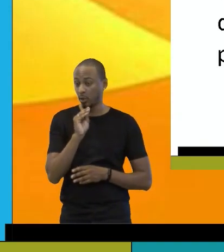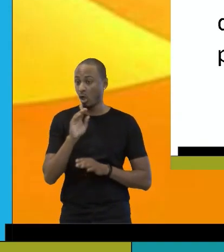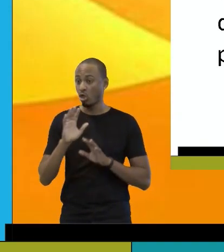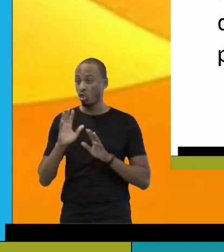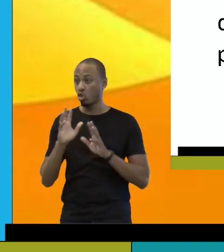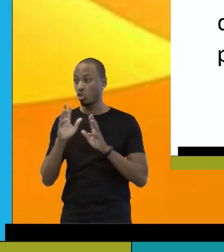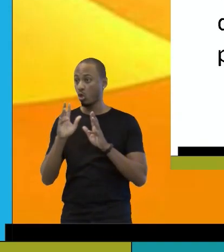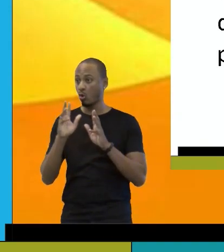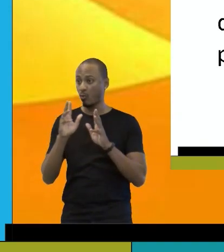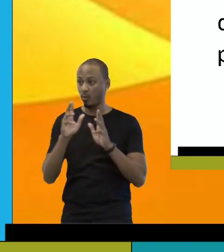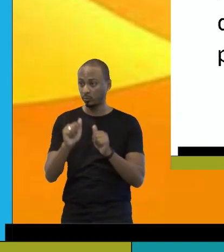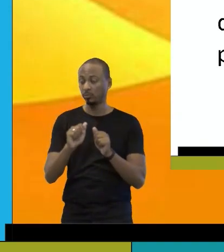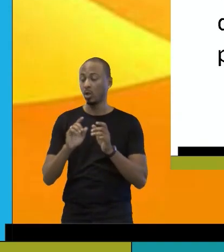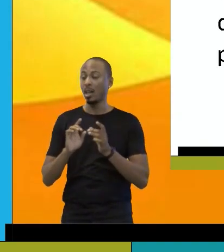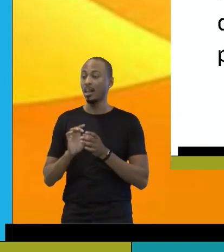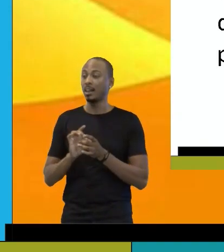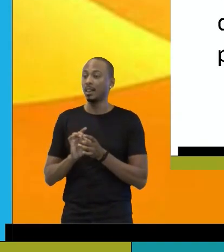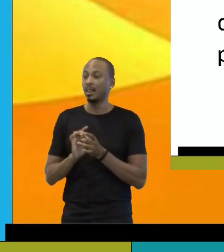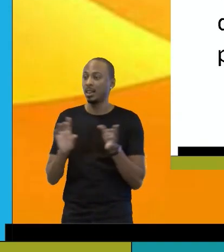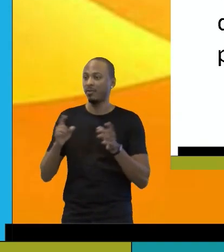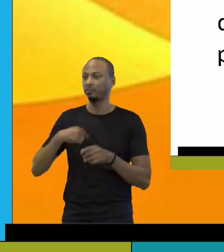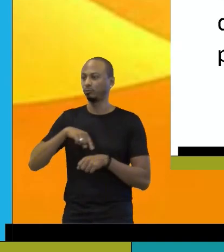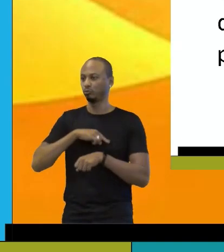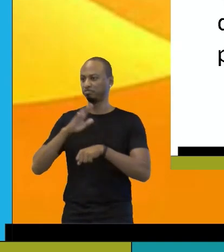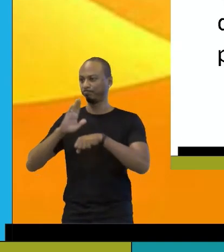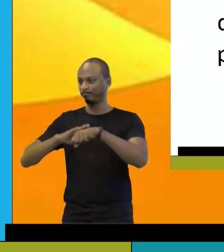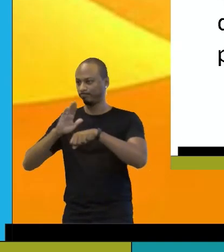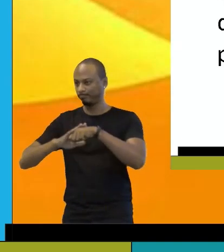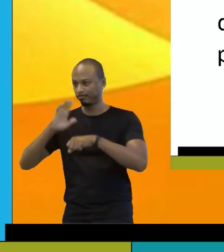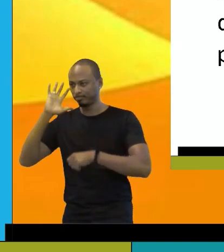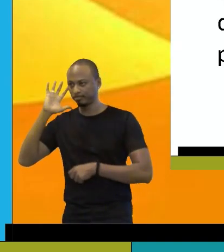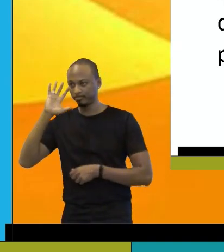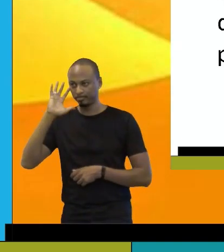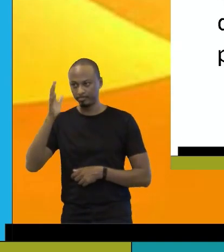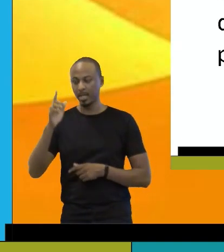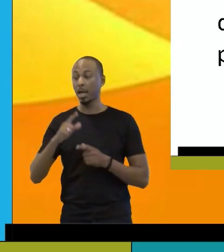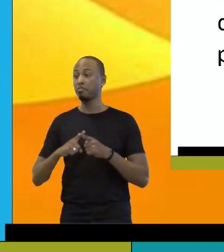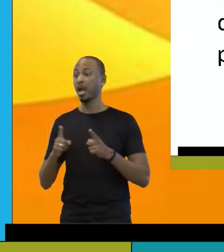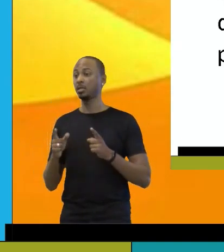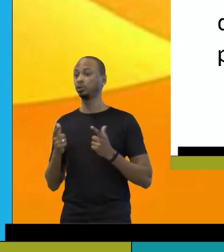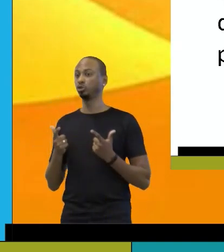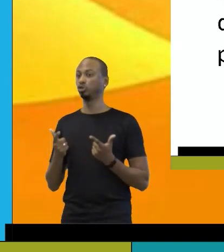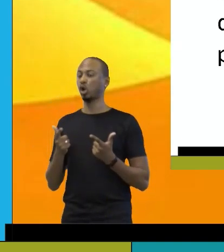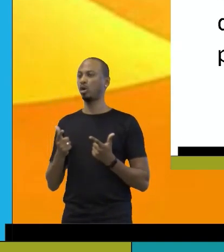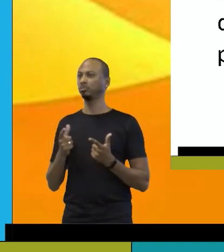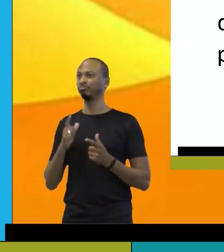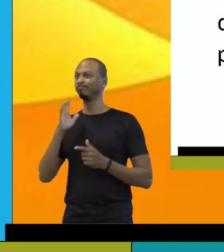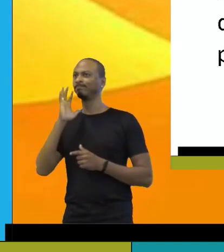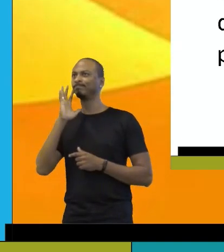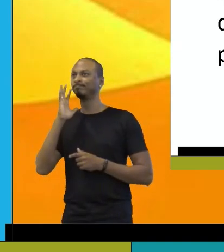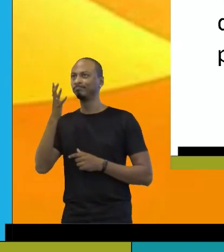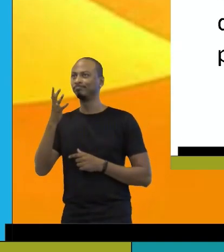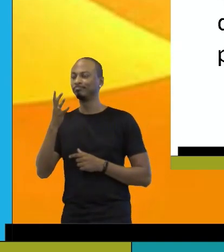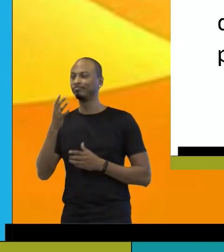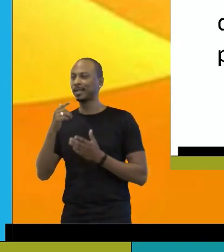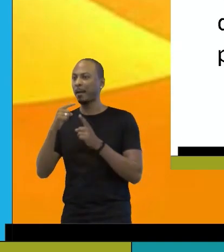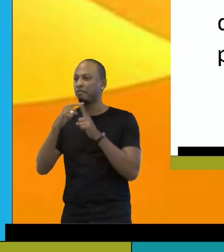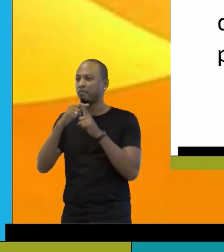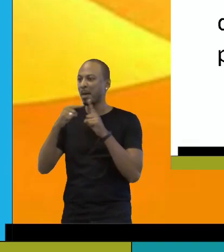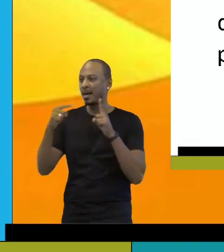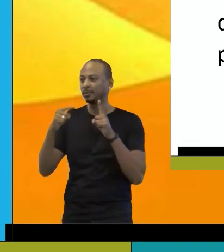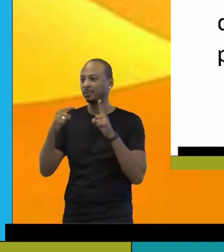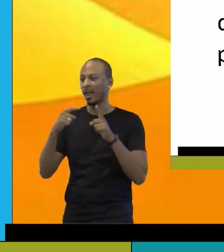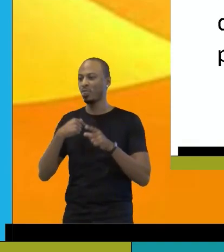livre-arbítrio, creio que se pode aceitar que a sorte decida metade dos nossos atos, mas